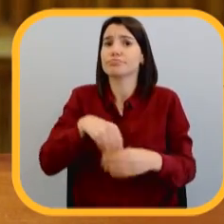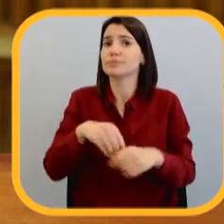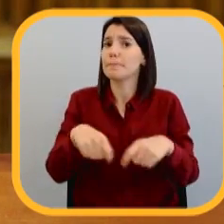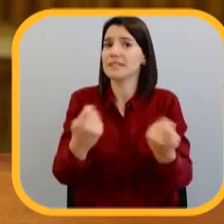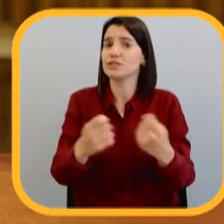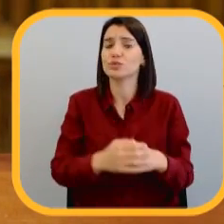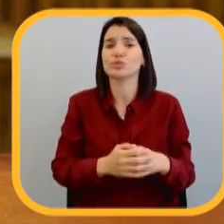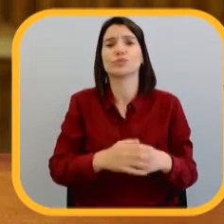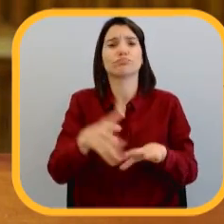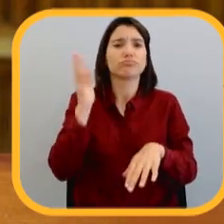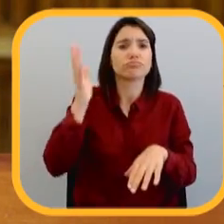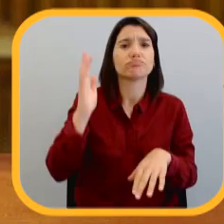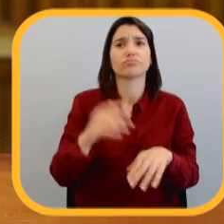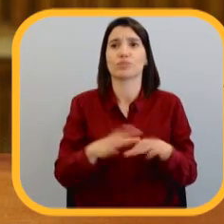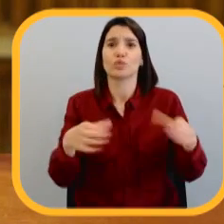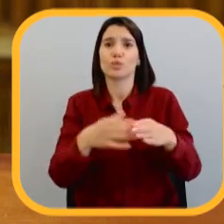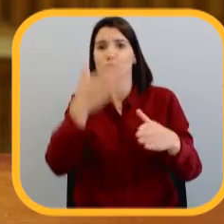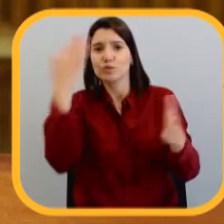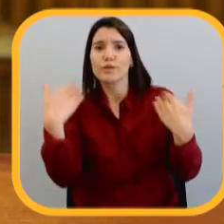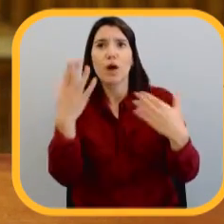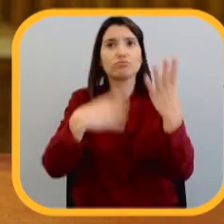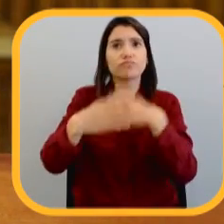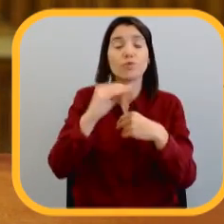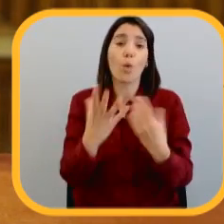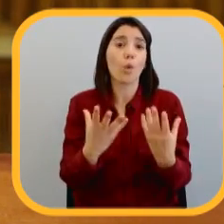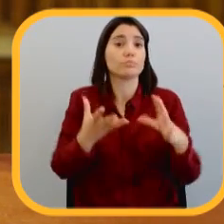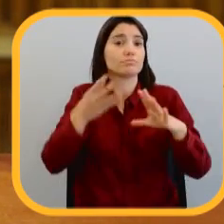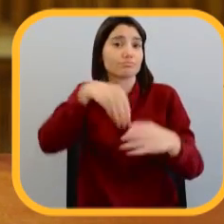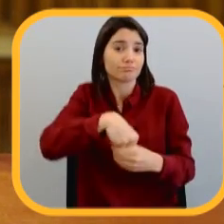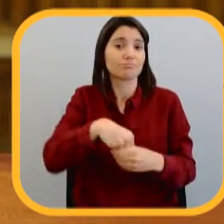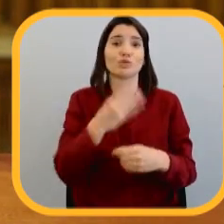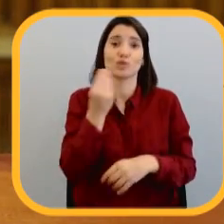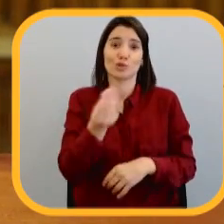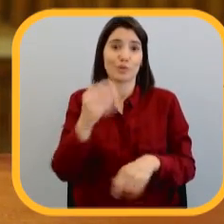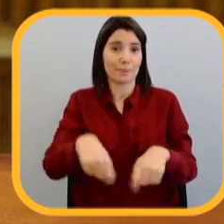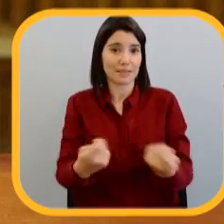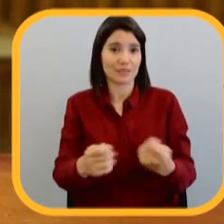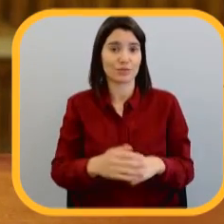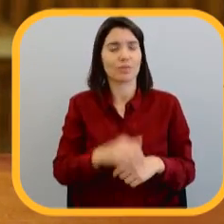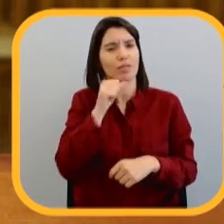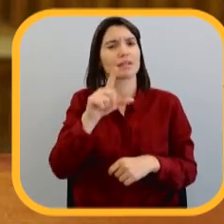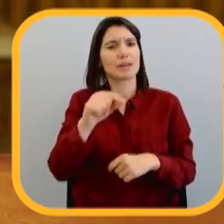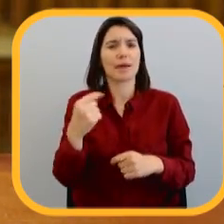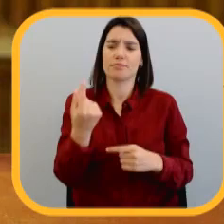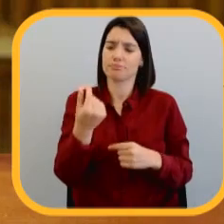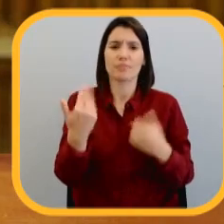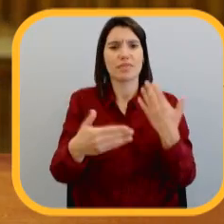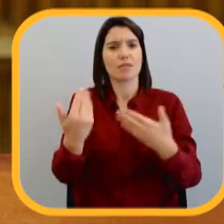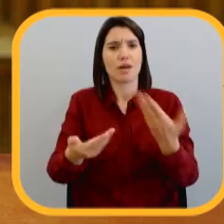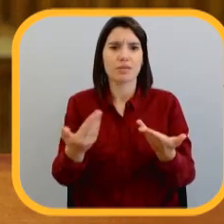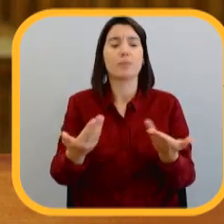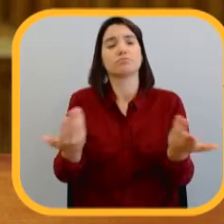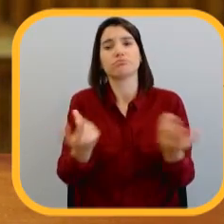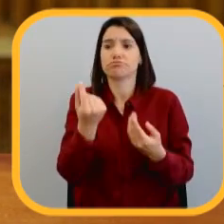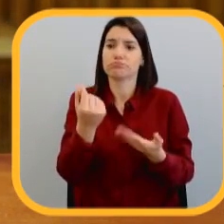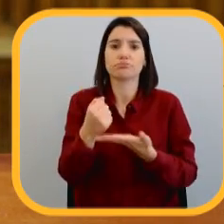dos partidos, como comícios, academias de verão ou até te juntares a uma juventude partidária. É também frequente fazer donativos e, desse